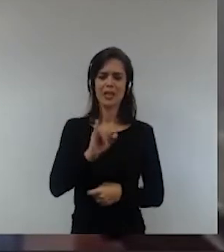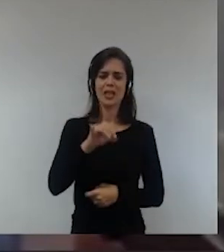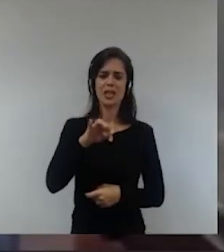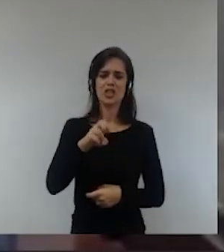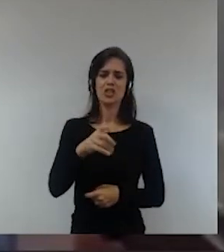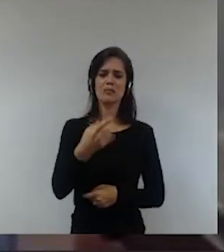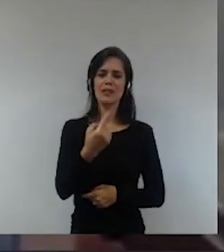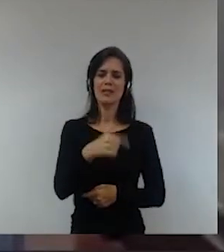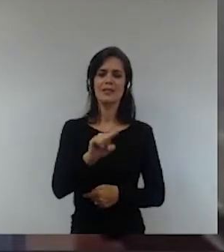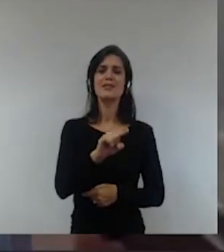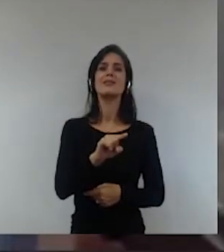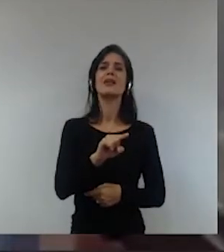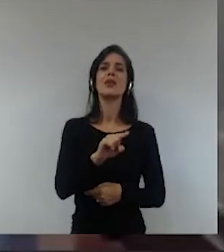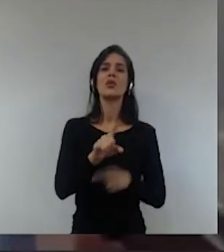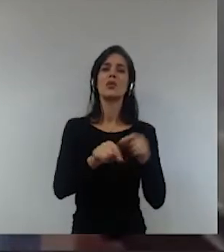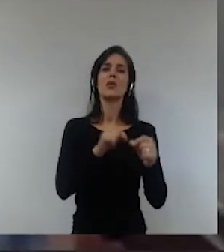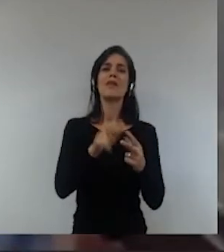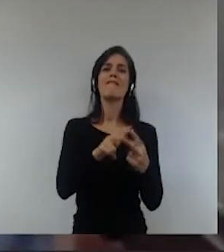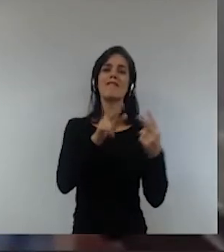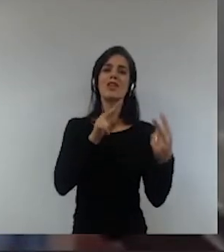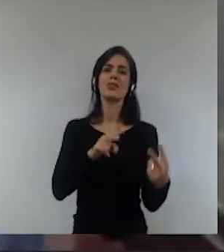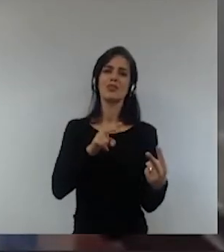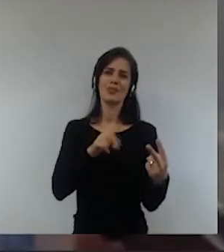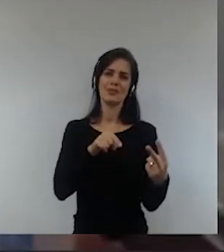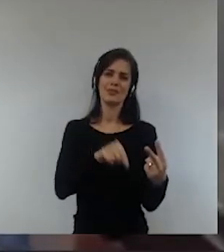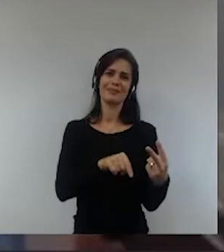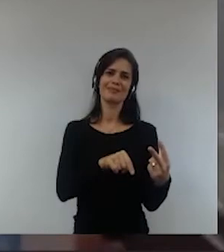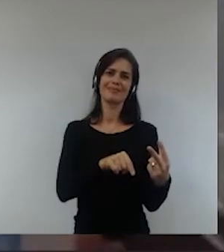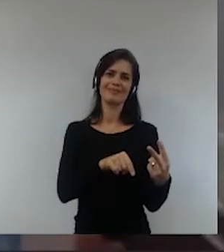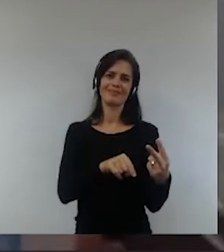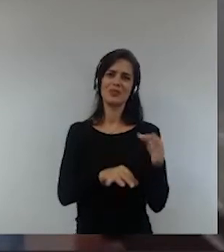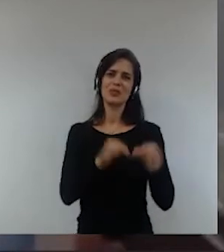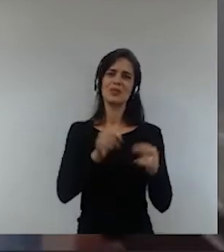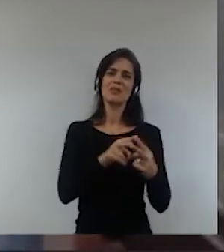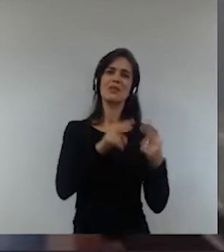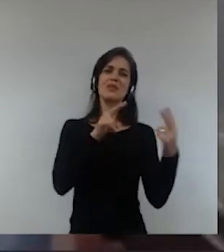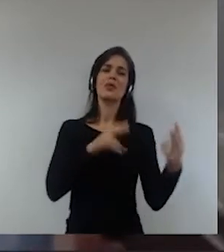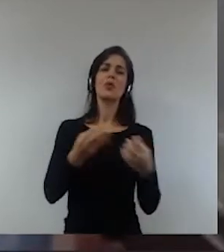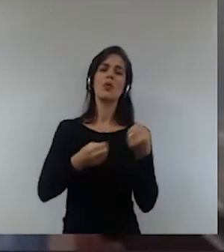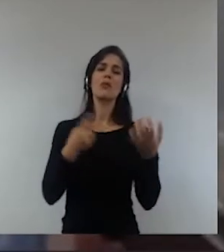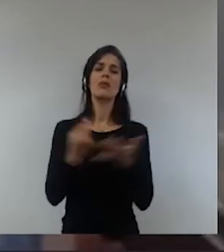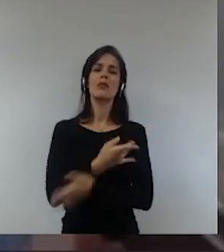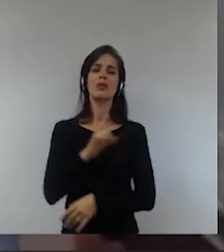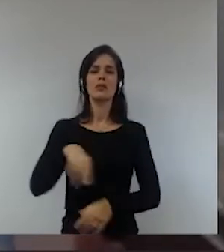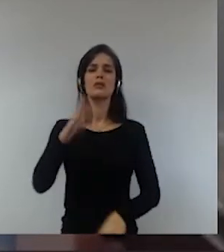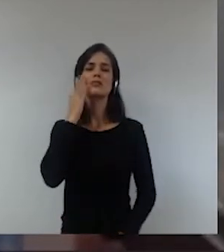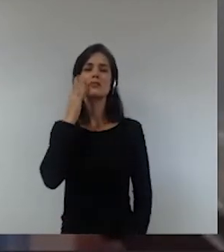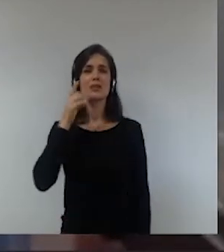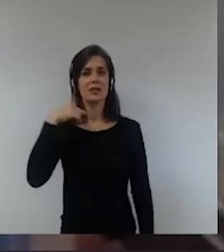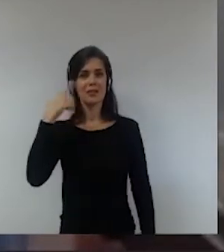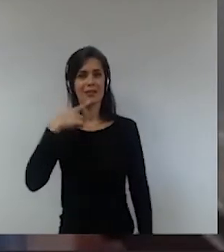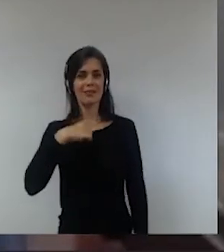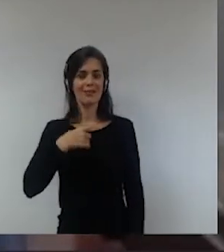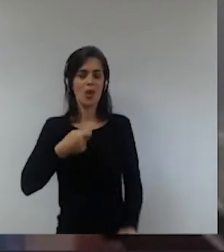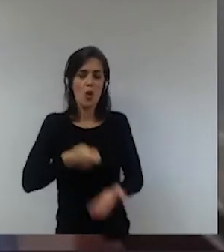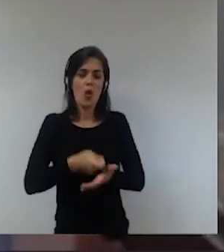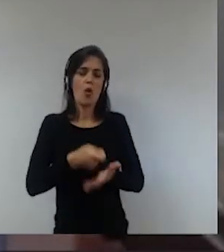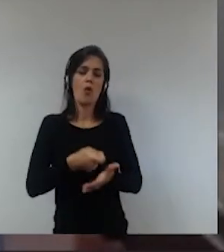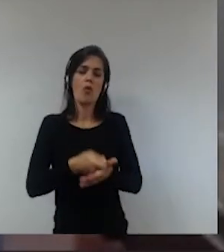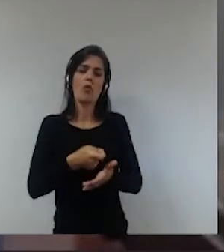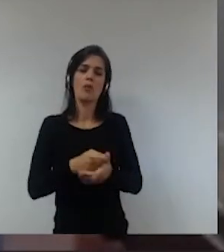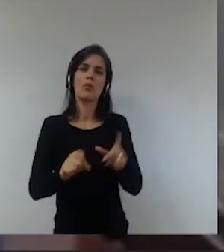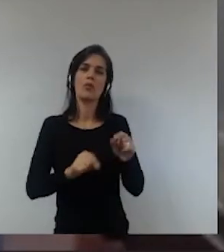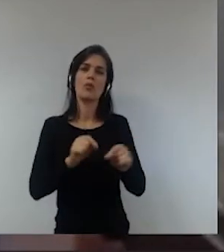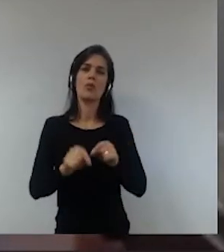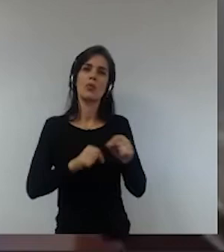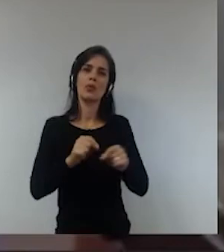audiências virtuais. De que forma essas intimações podem acontecer? Nós sabemos que os advogados têm a obrigatoriedade de zelar